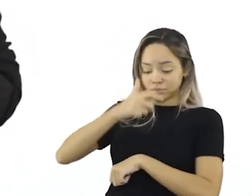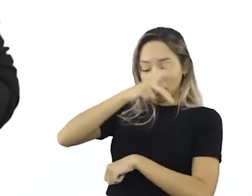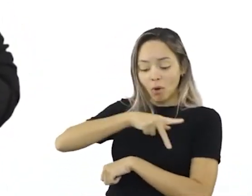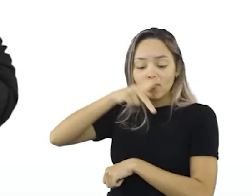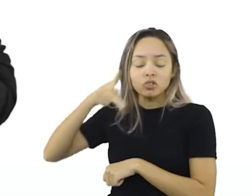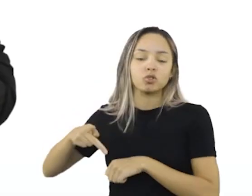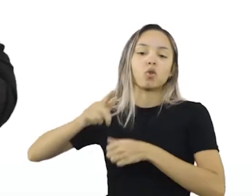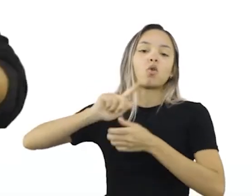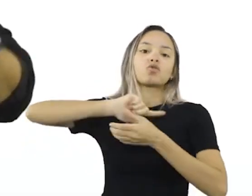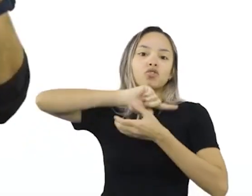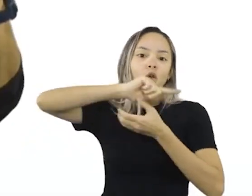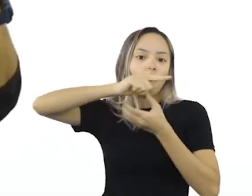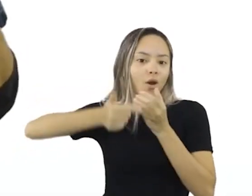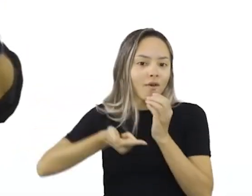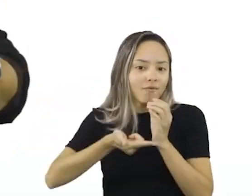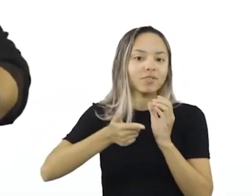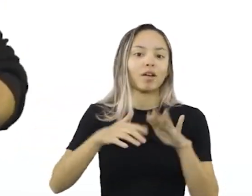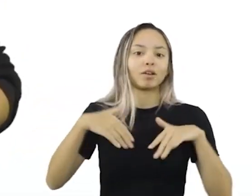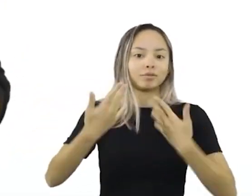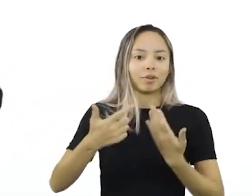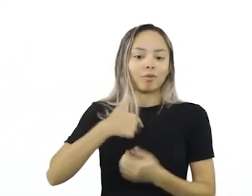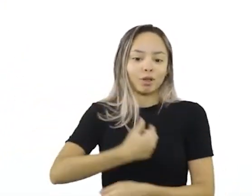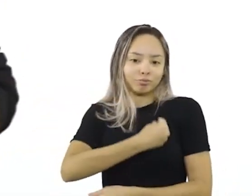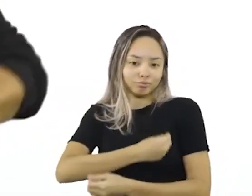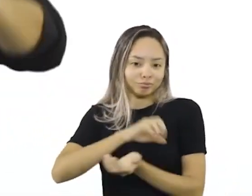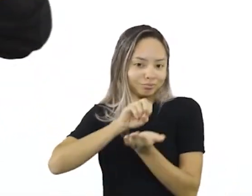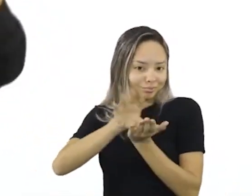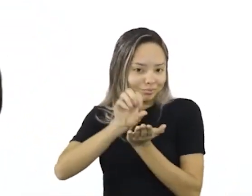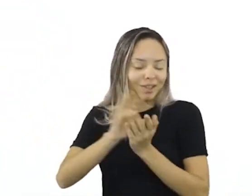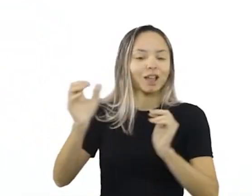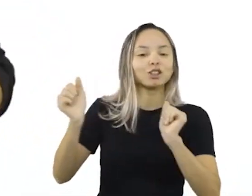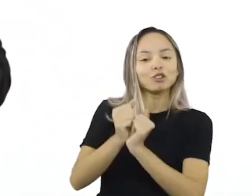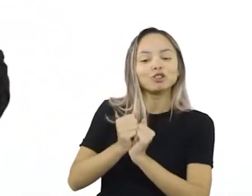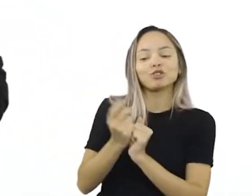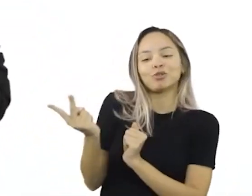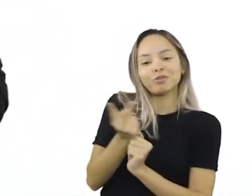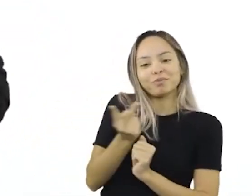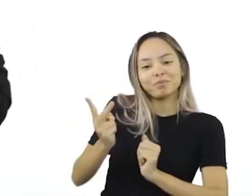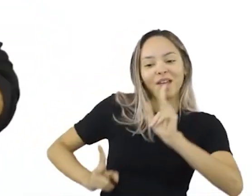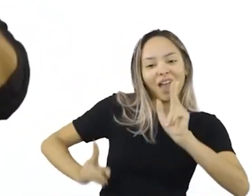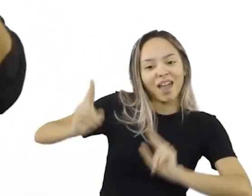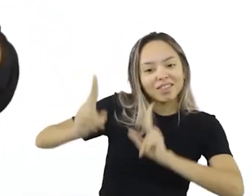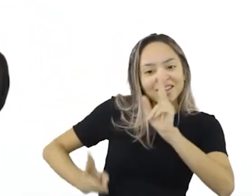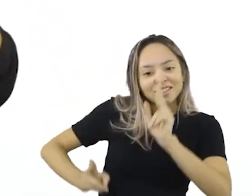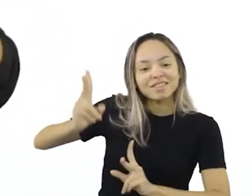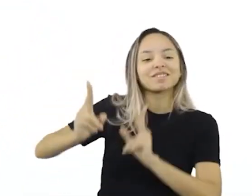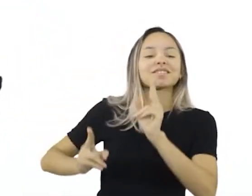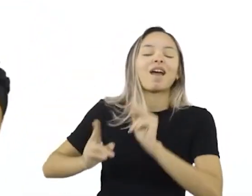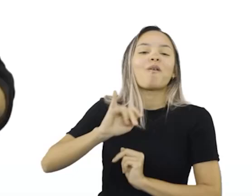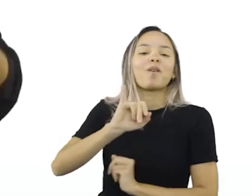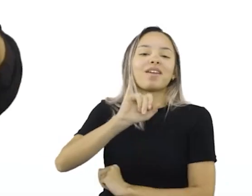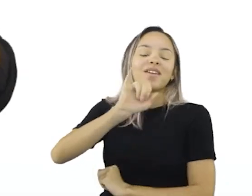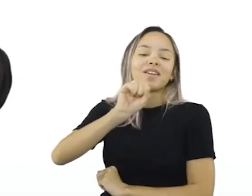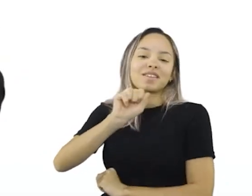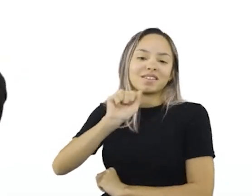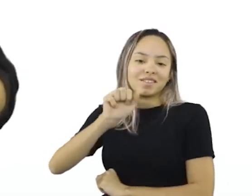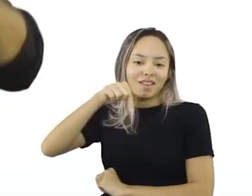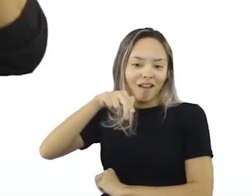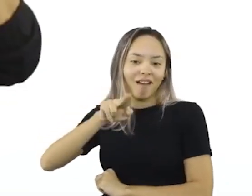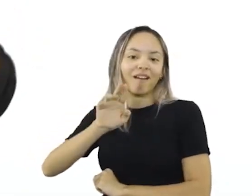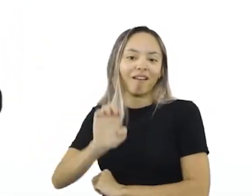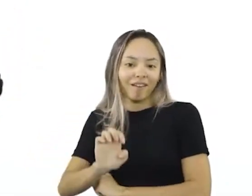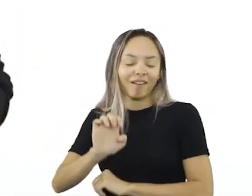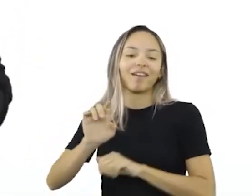dos estúdios da ETEPAC, sob o comando de Isaac Dupina e Jonathan Casca de Bala. Aula 2, um